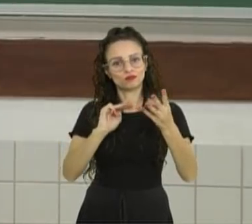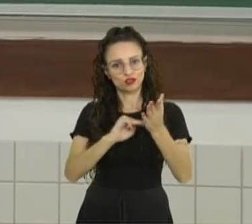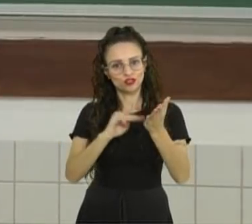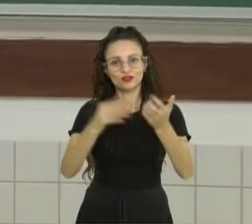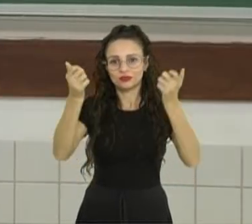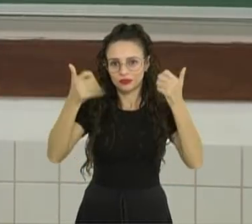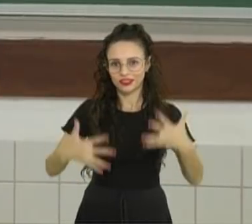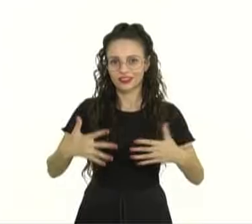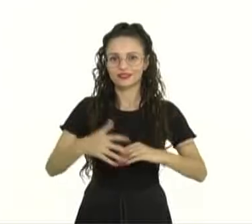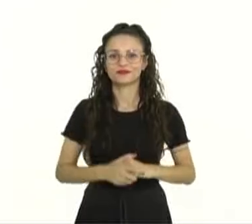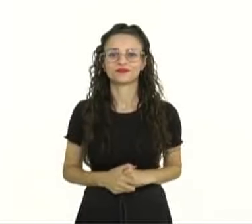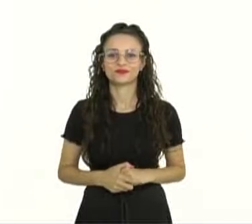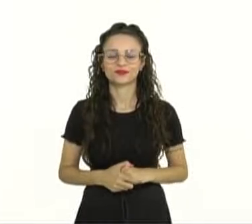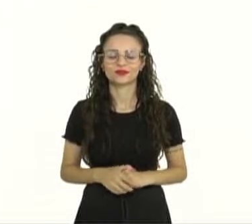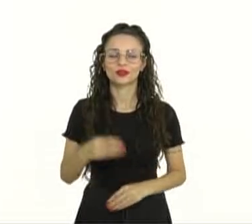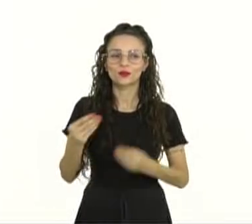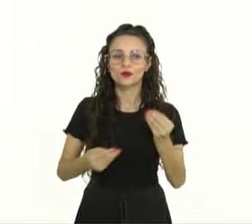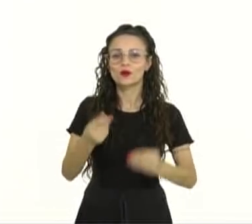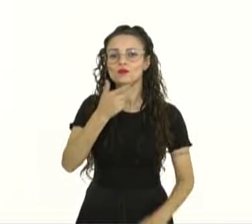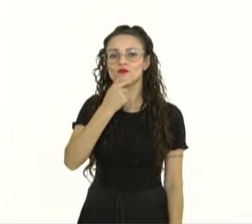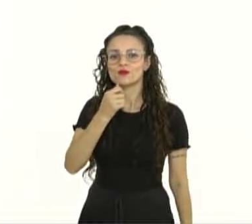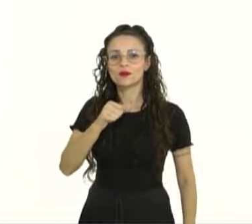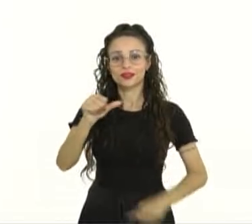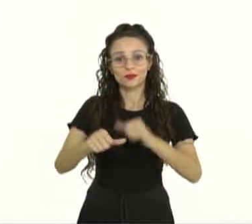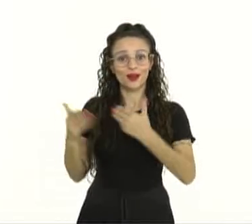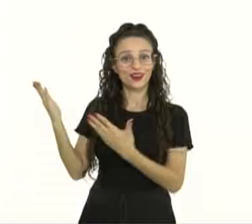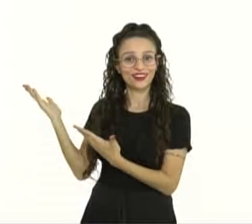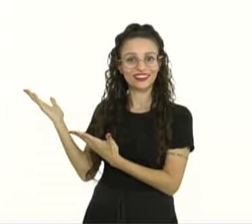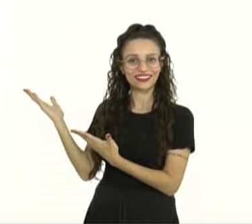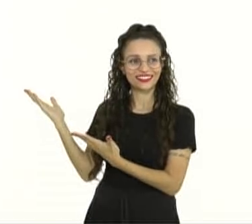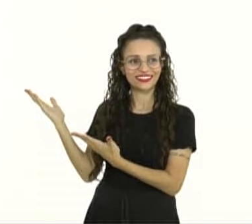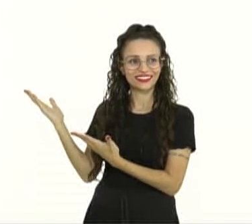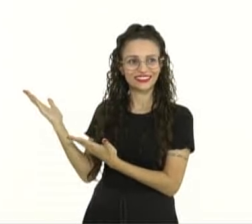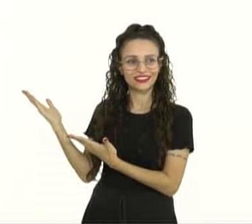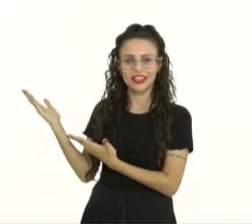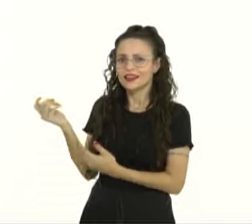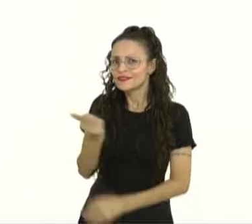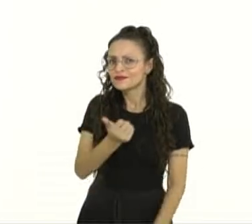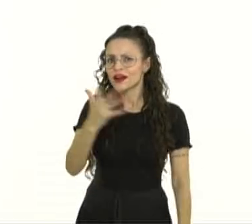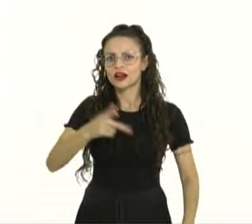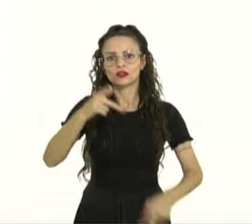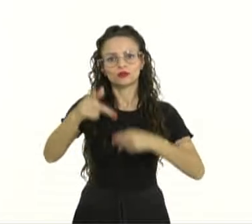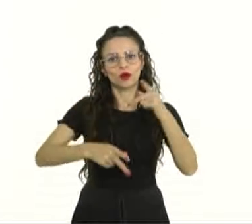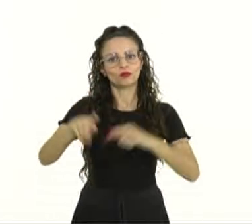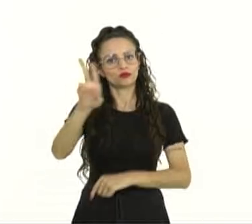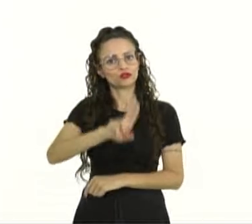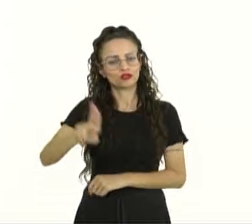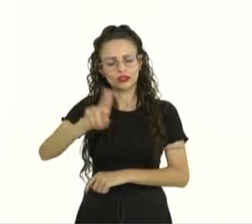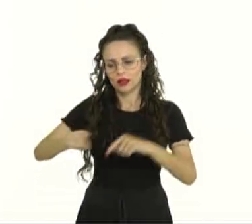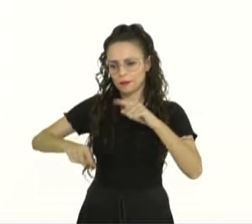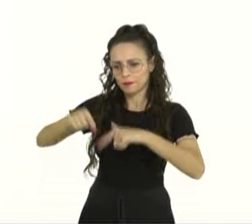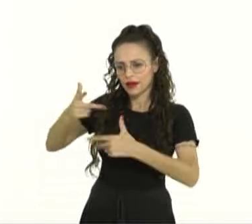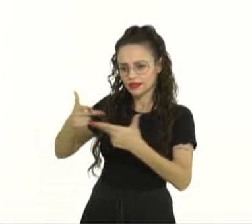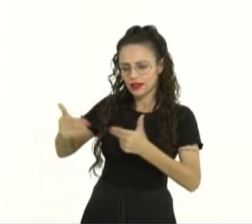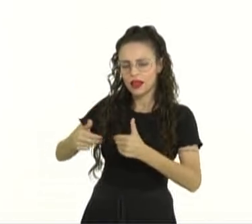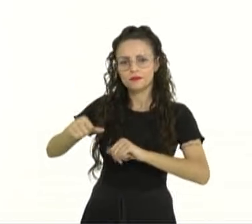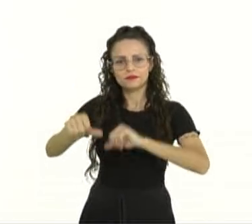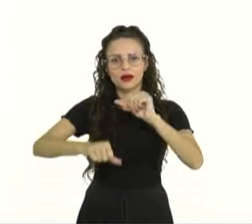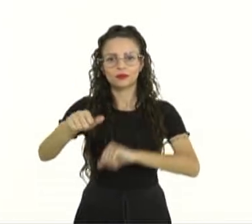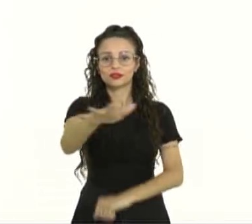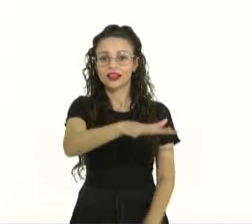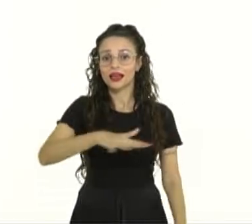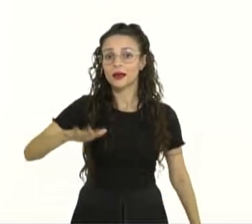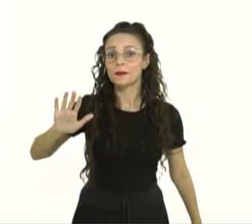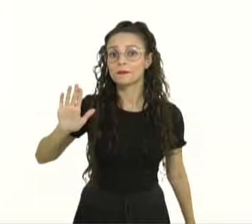Legal. Como o homem transforma o meio natural? Tá aqui, ó. Vários povos utilizavam de matéria-prima da sua própria região para mudar seu meio natural,